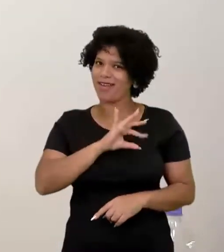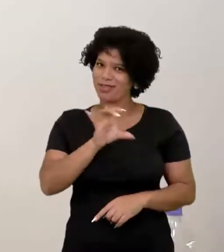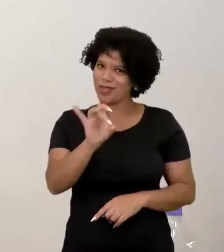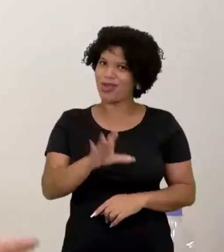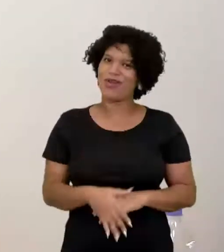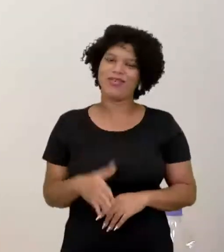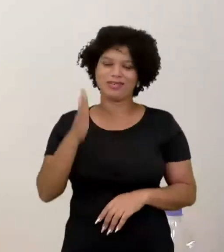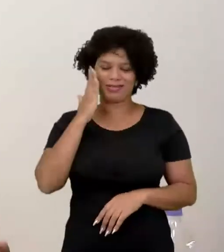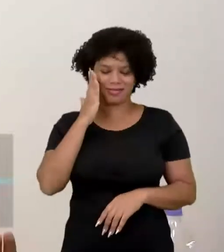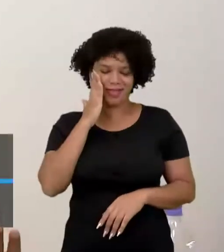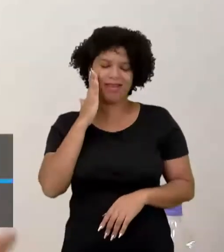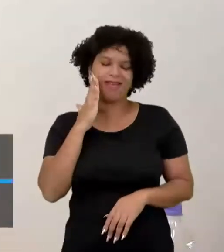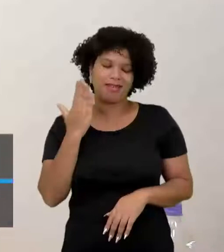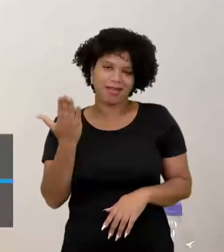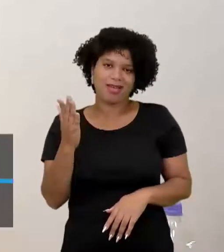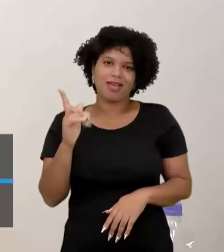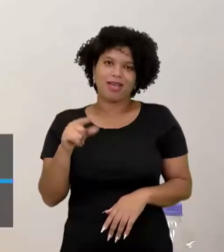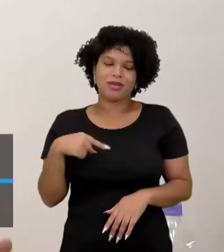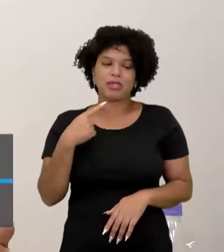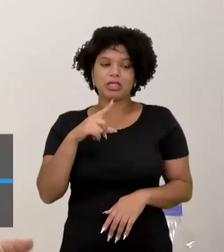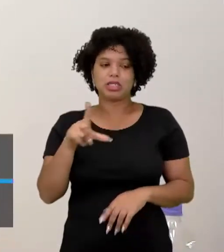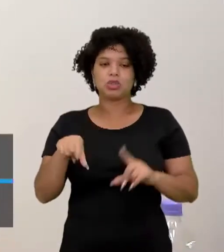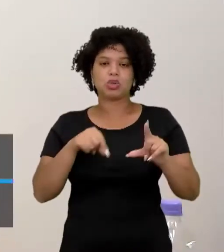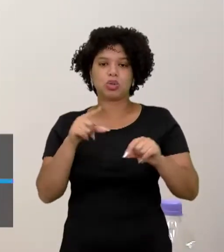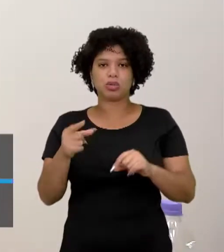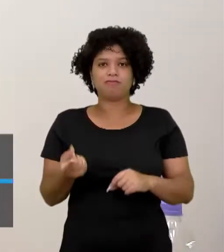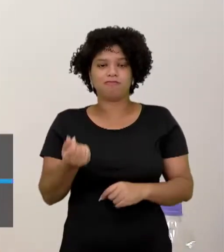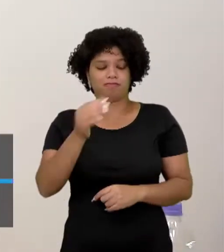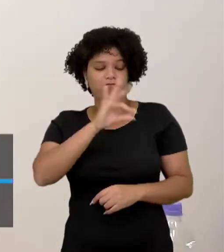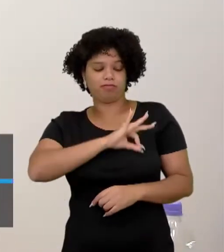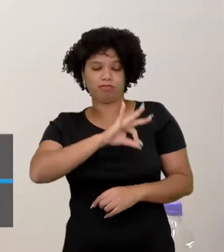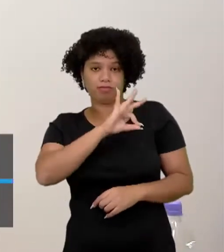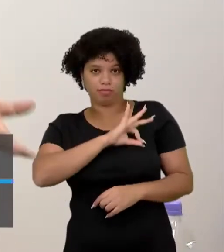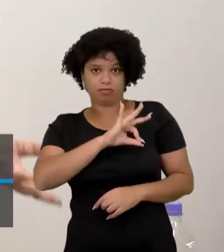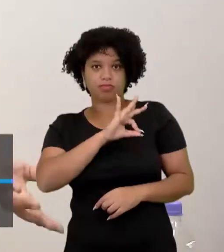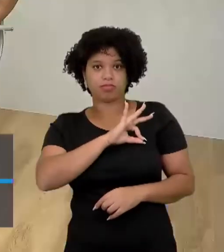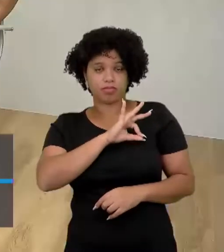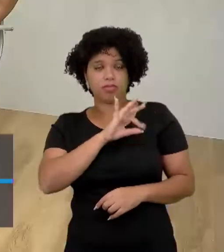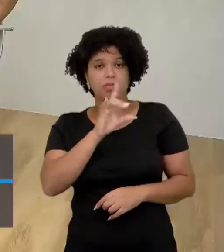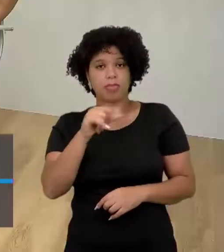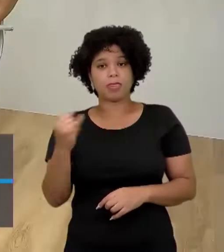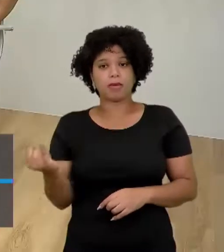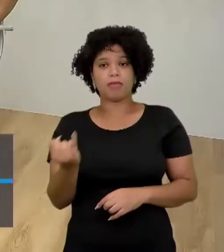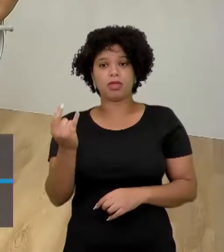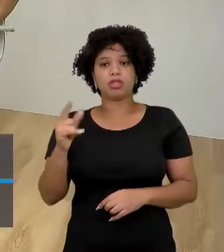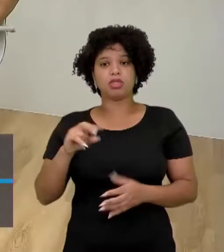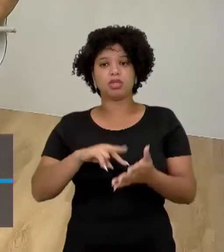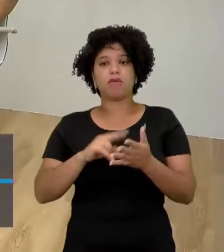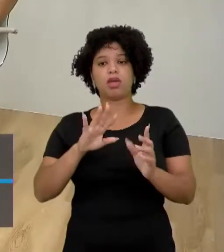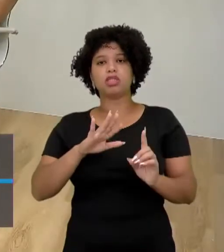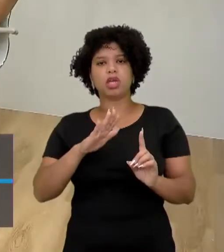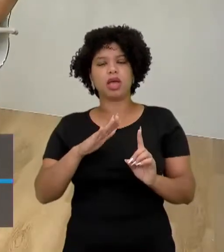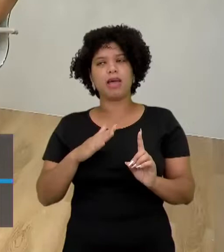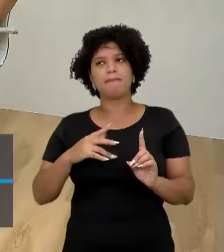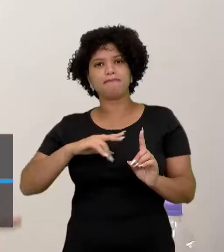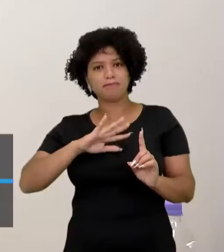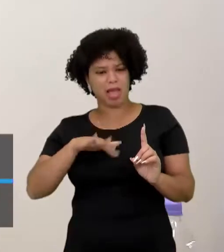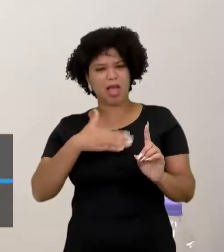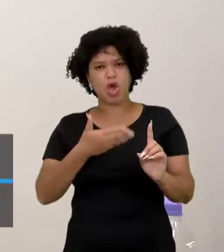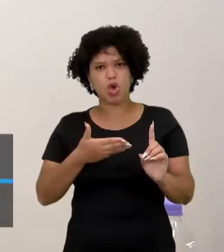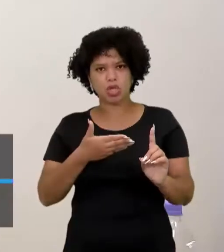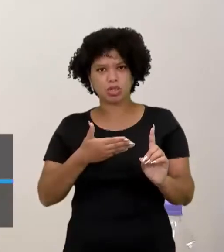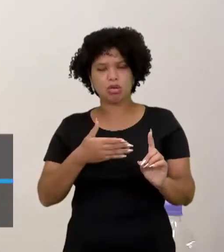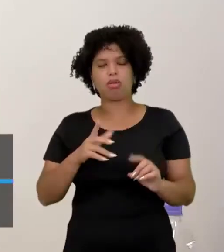Eu sei que obviamente, a remuneração é importante, faz parte do reconhecimento, né, Sim. Fabi? Mas não